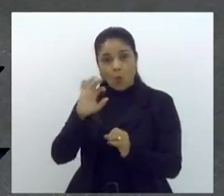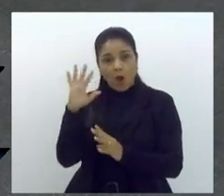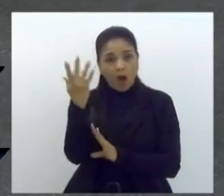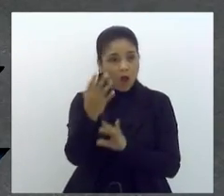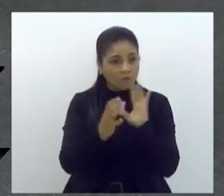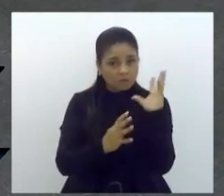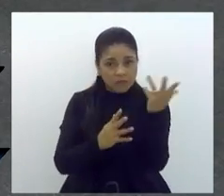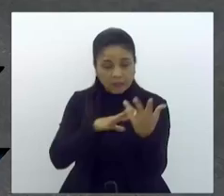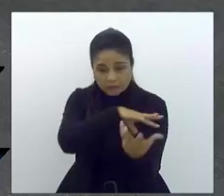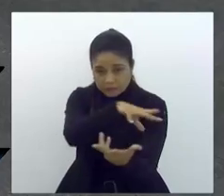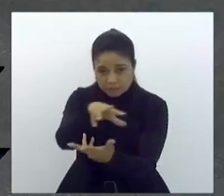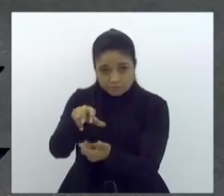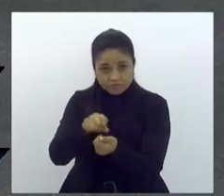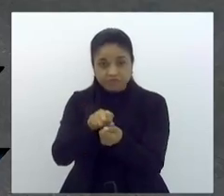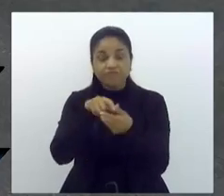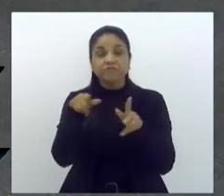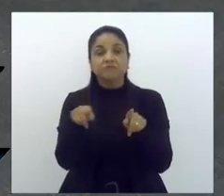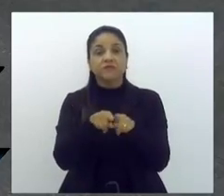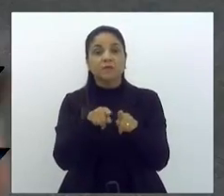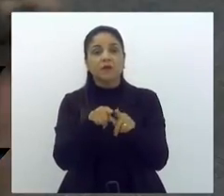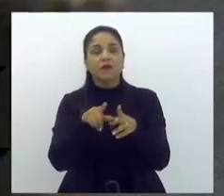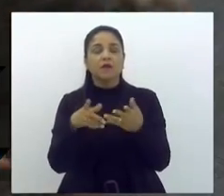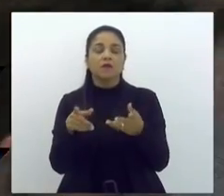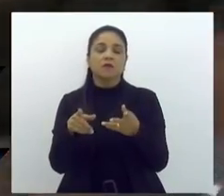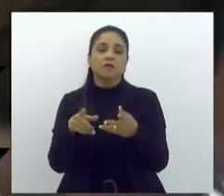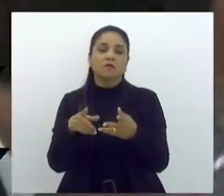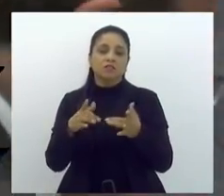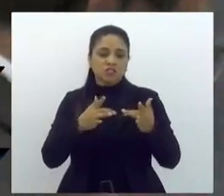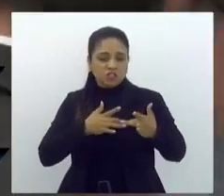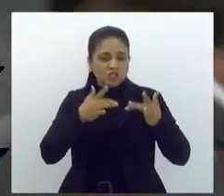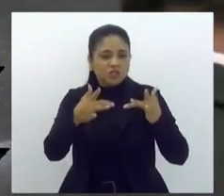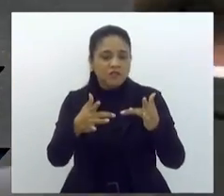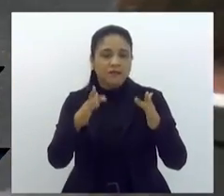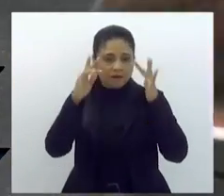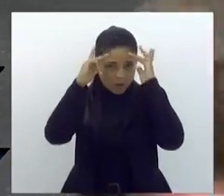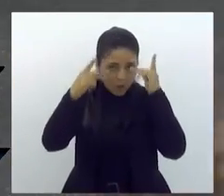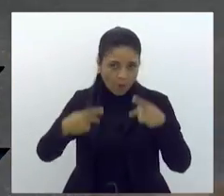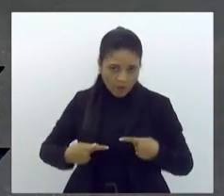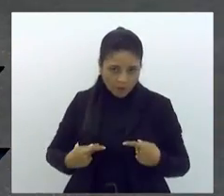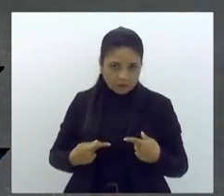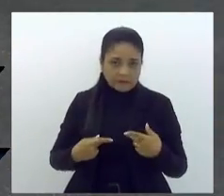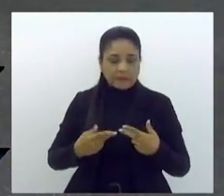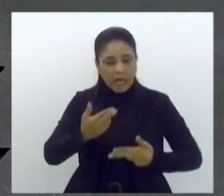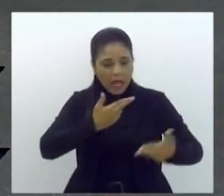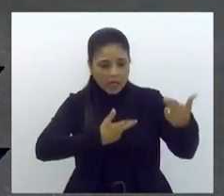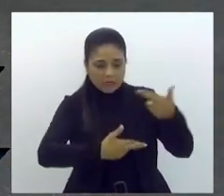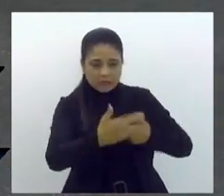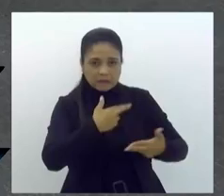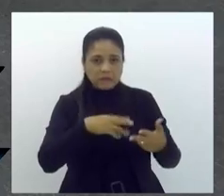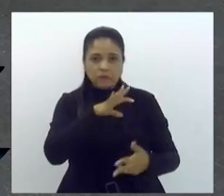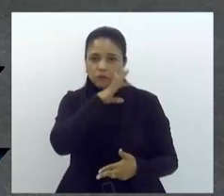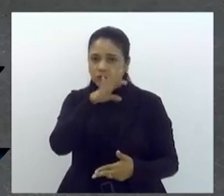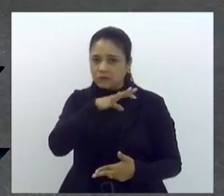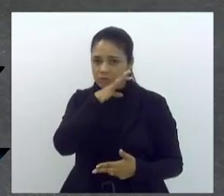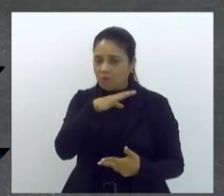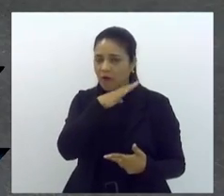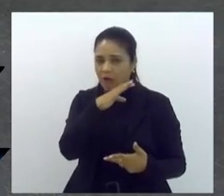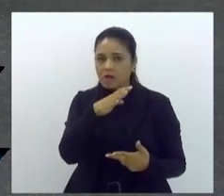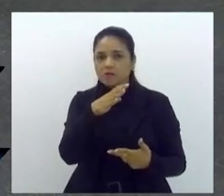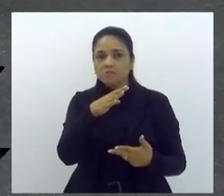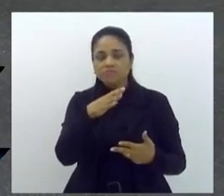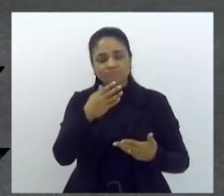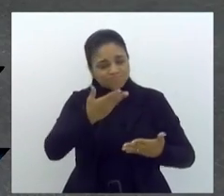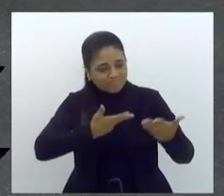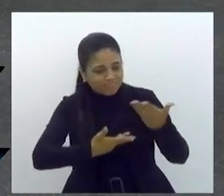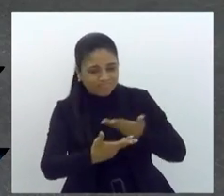e envolve questões de solidariedade humana sabemos que a relação entre os seres humanos e os Animais quando elas